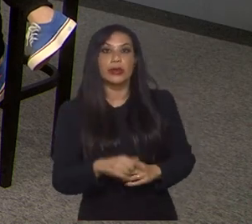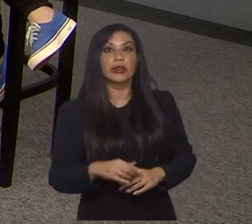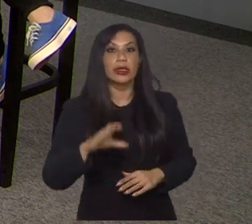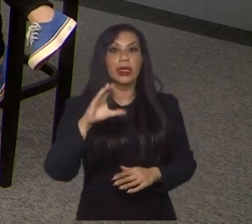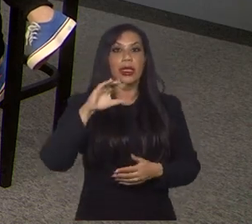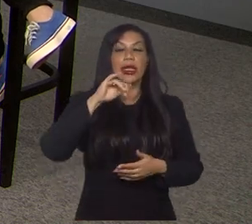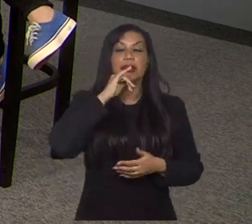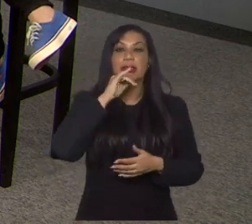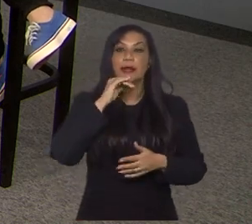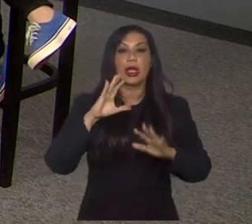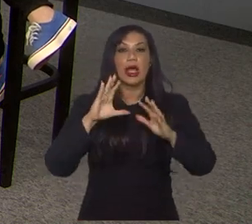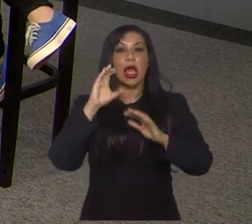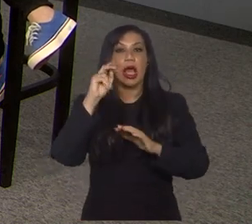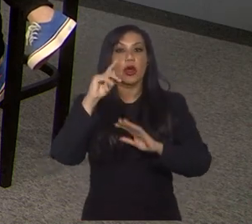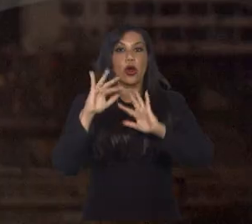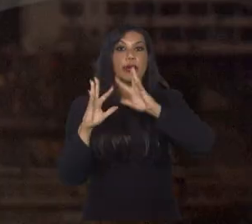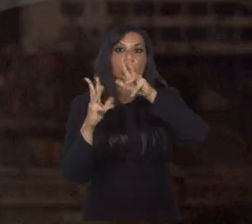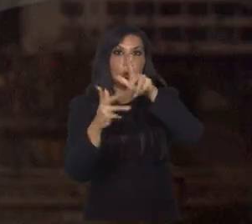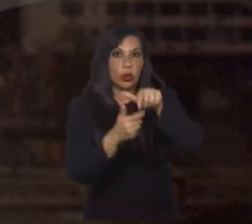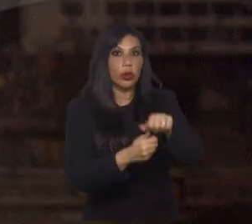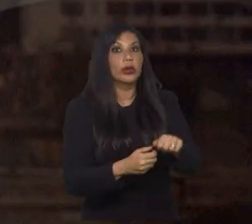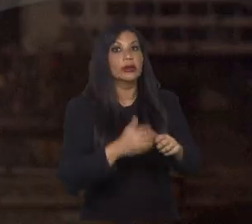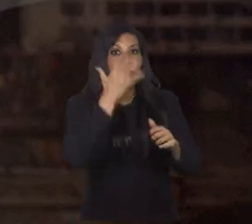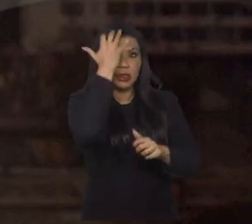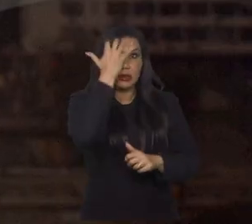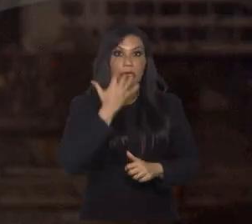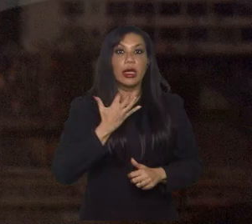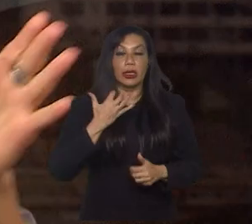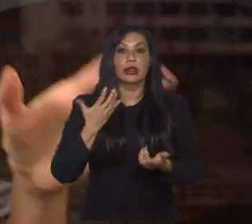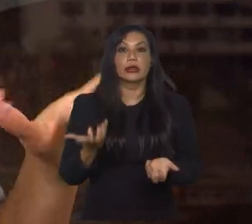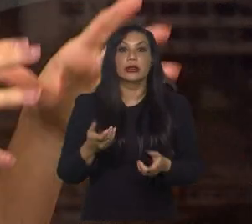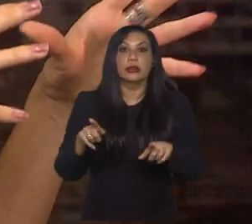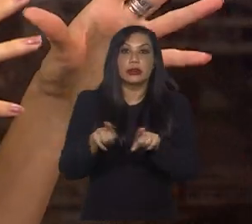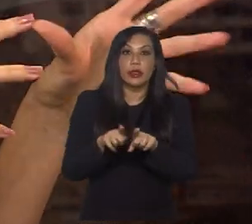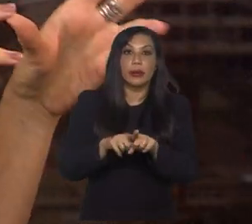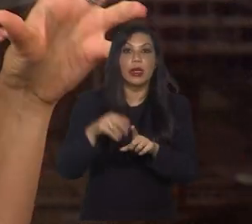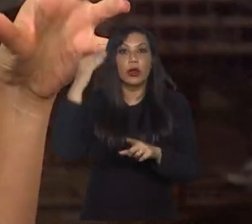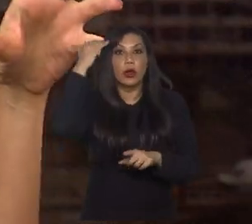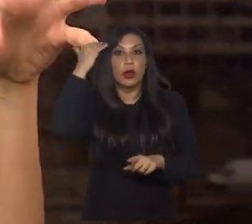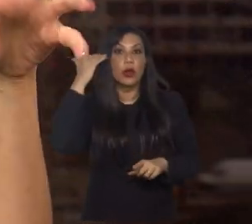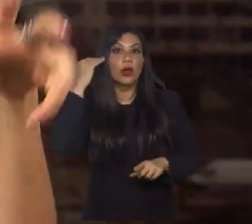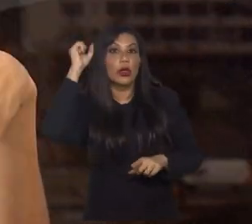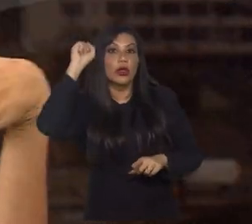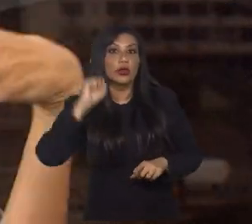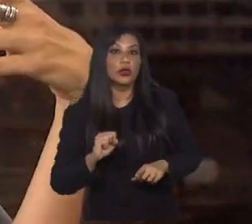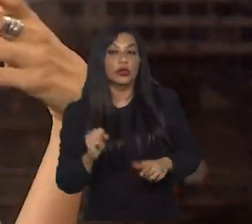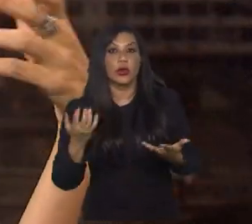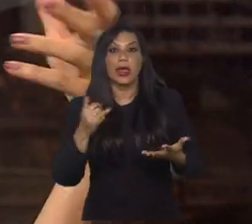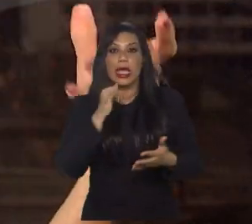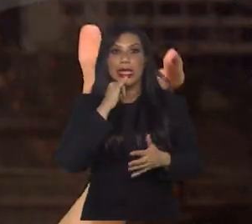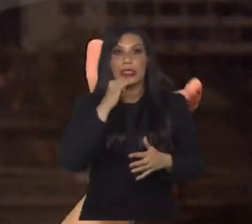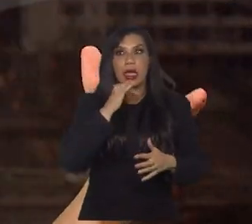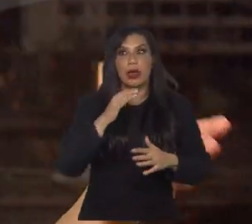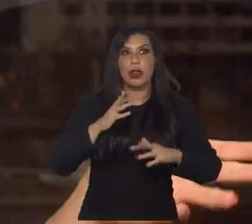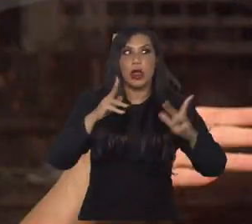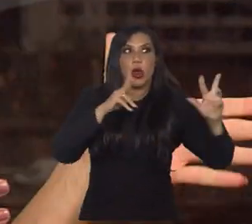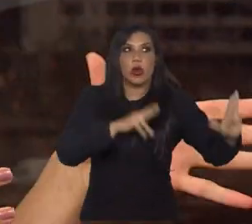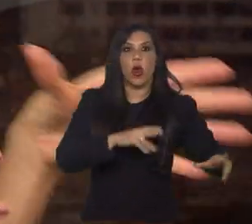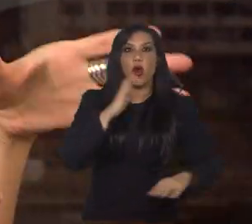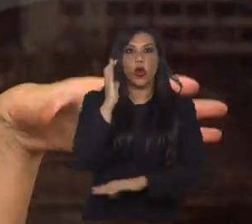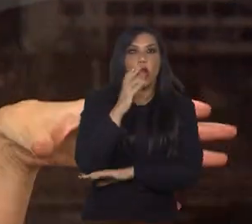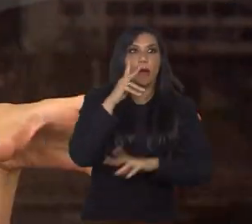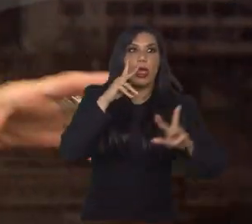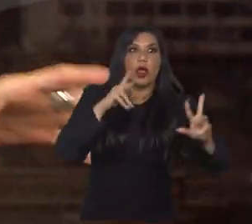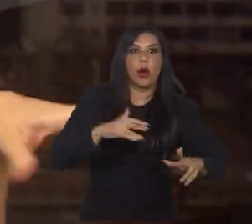Copa do Sul é coisa... A Copa do Mundo é coisa séria, minha gente. E aí, Coreia do Sul, por mais que não tenha tantos atributos assim,